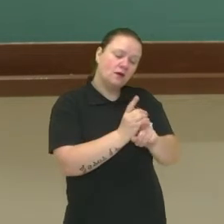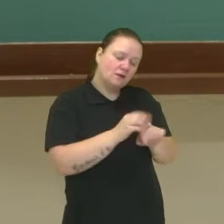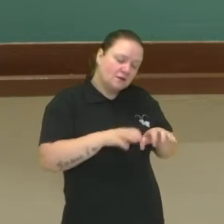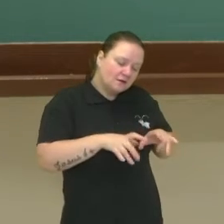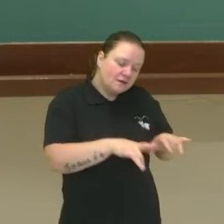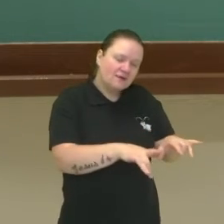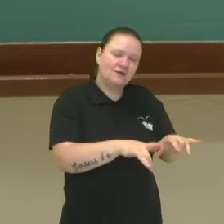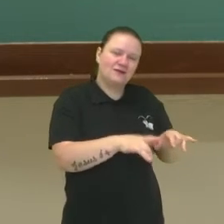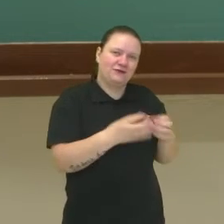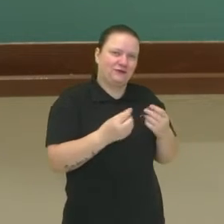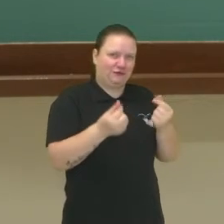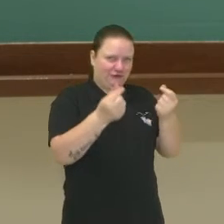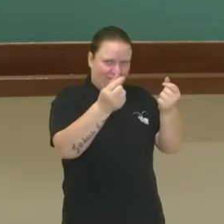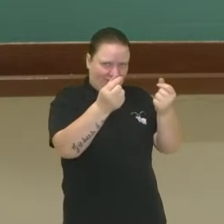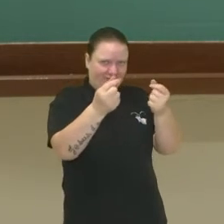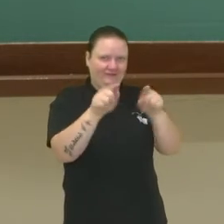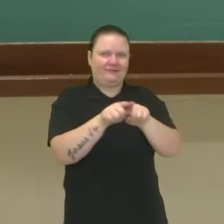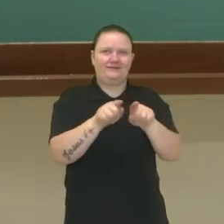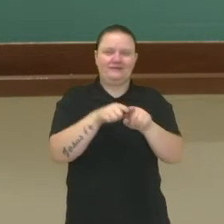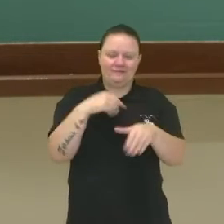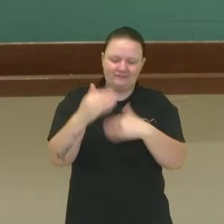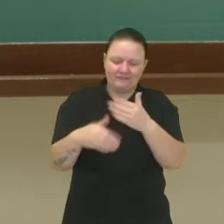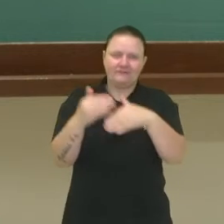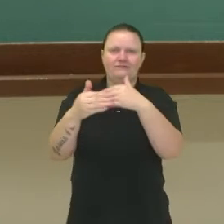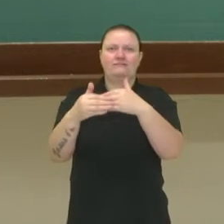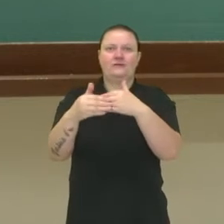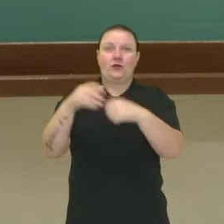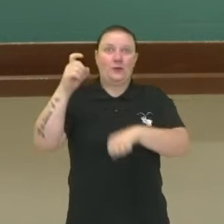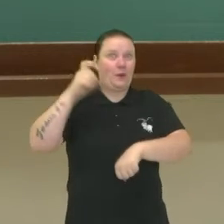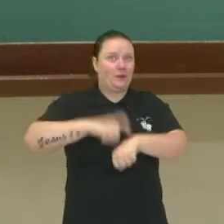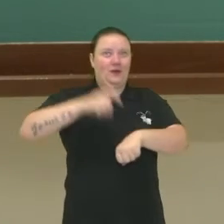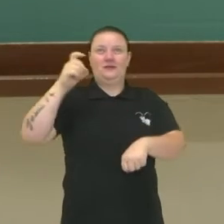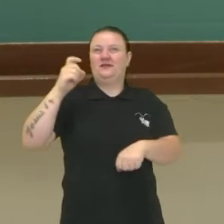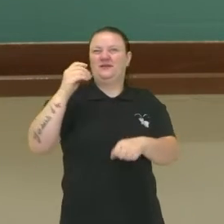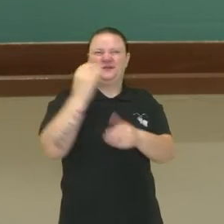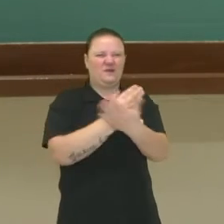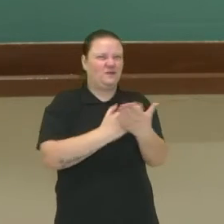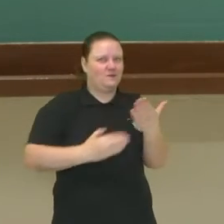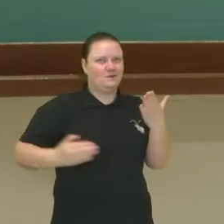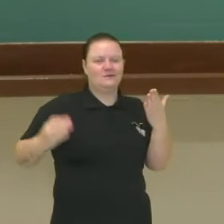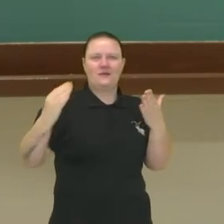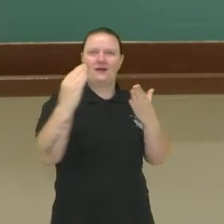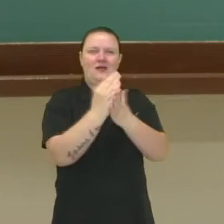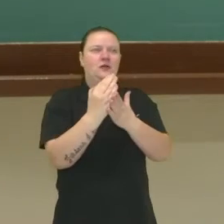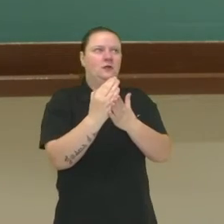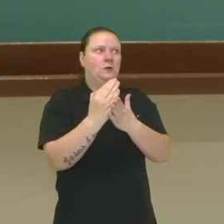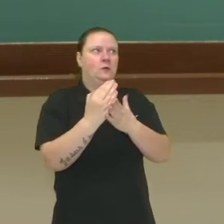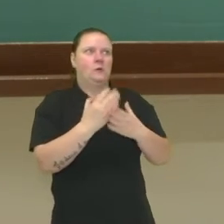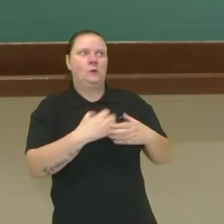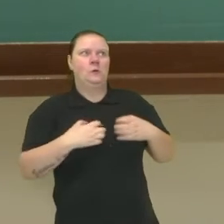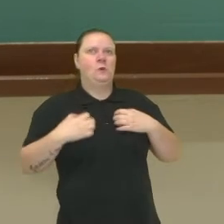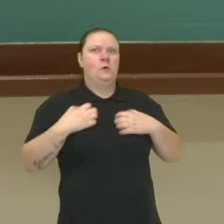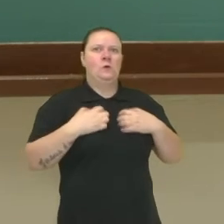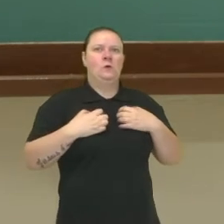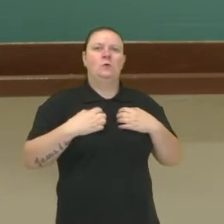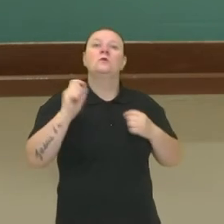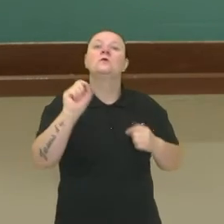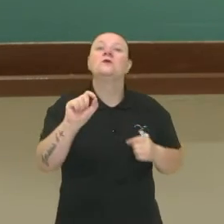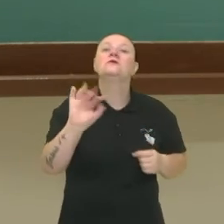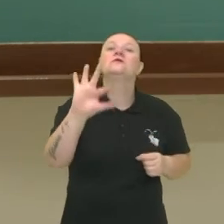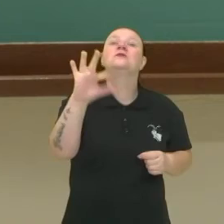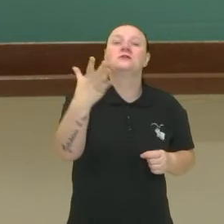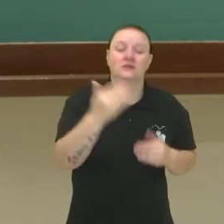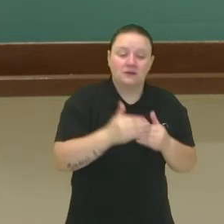O desenvolvimento com o clímax, vamos observar que o clímax é o momento de maior tensão no conto, né? O que vai acontecer a